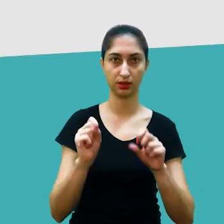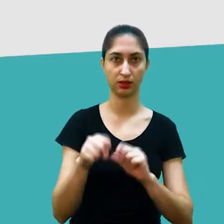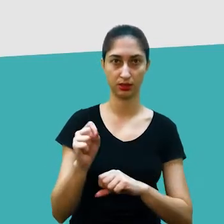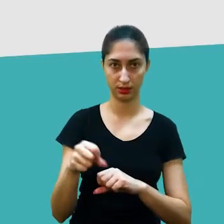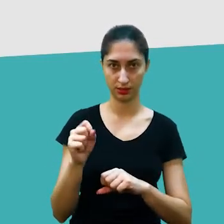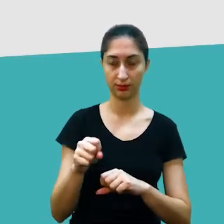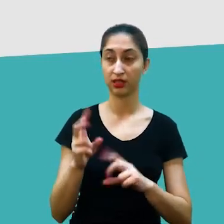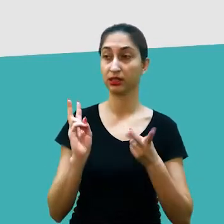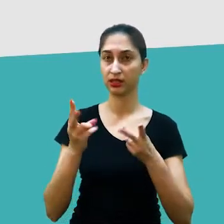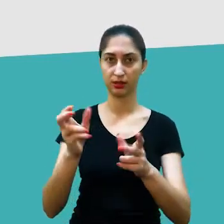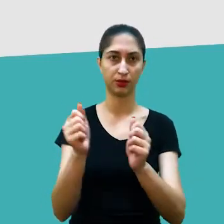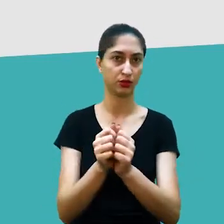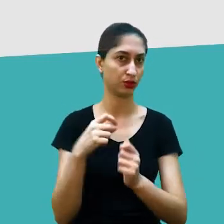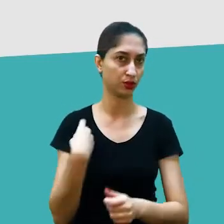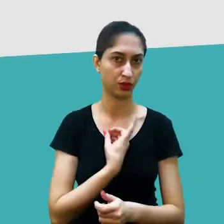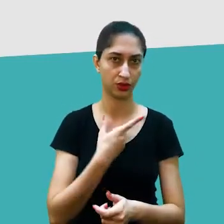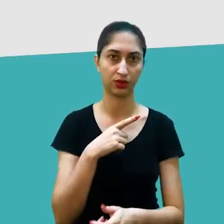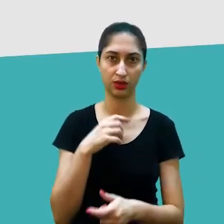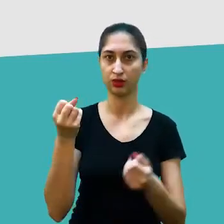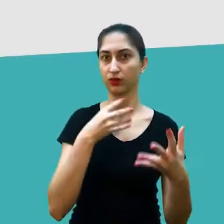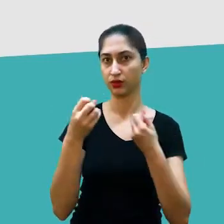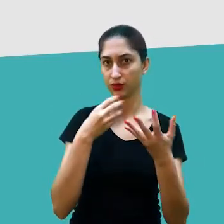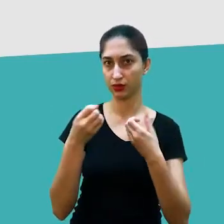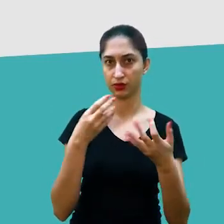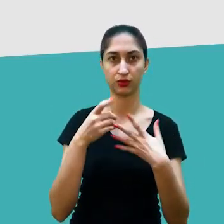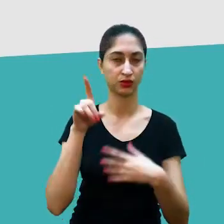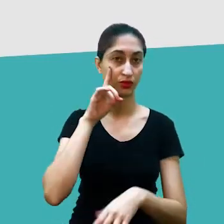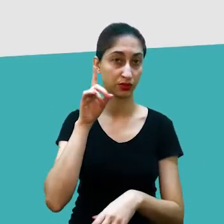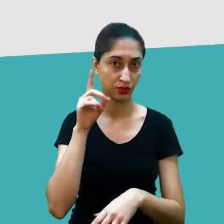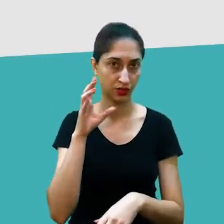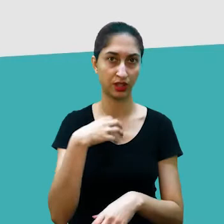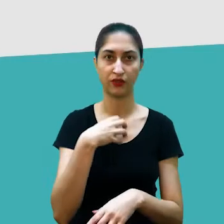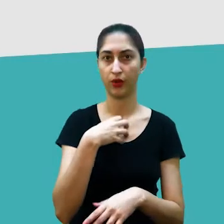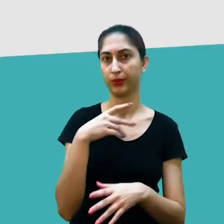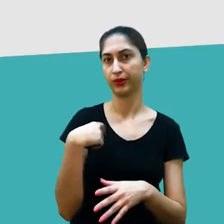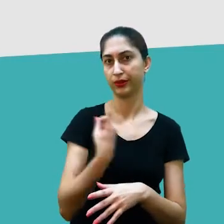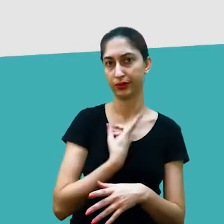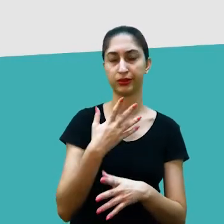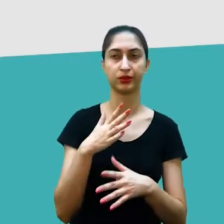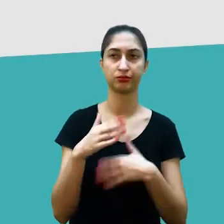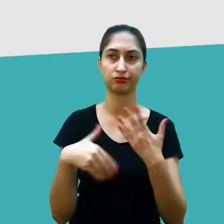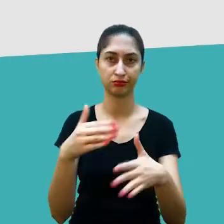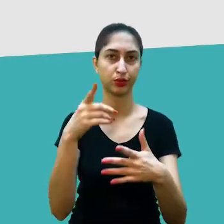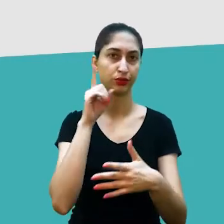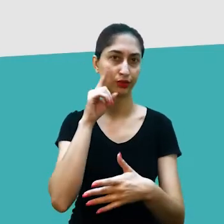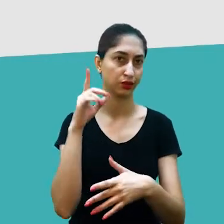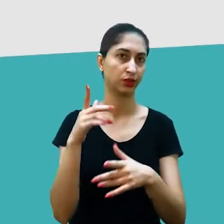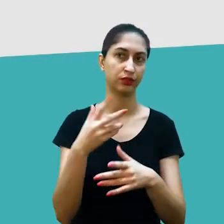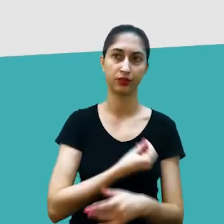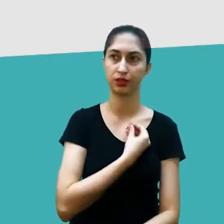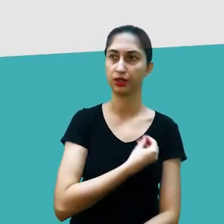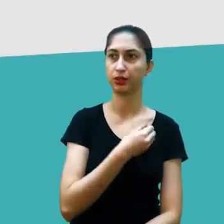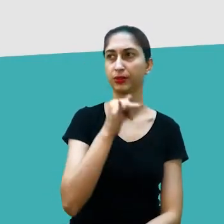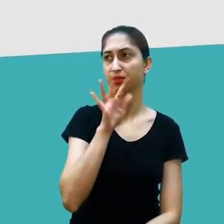está o tempo todo junto com a gente inova todos os dias, na maneira como que você processa o seu cotidiano, às vezes